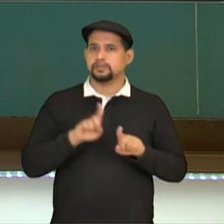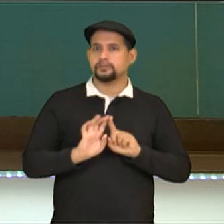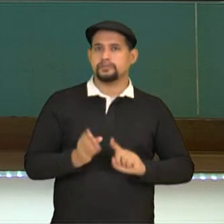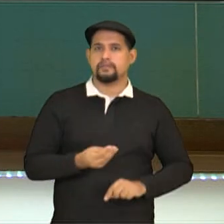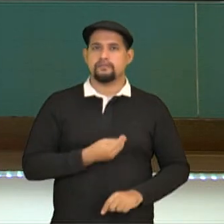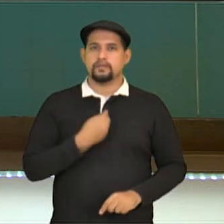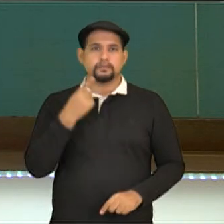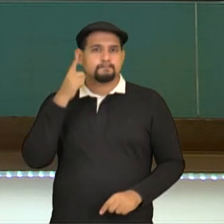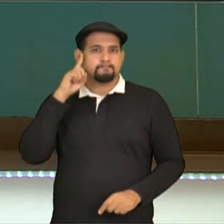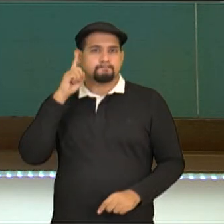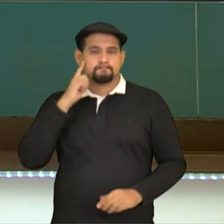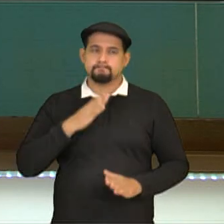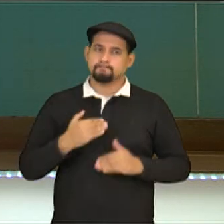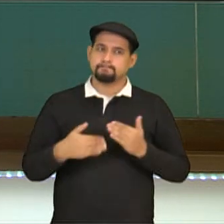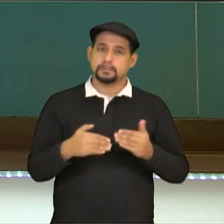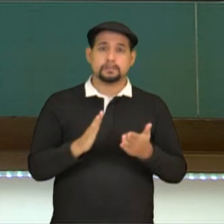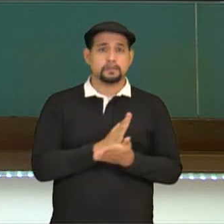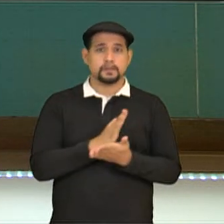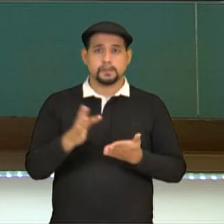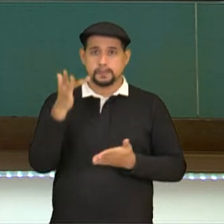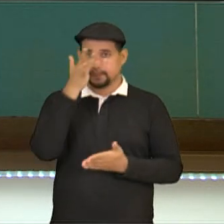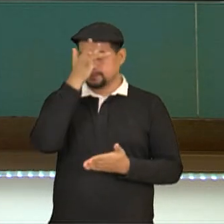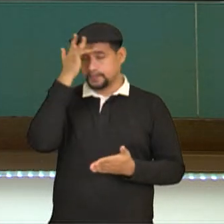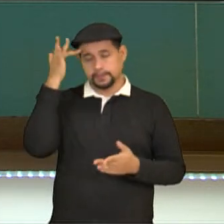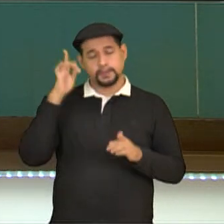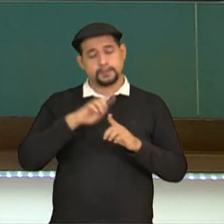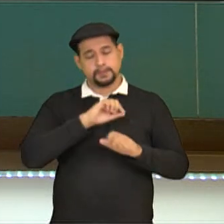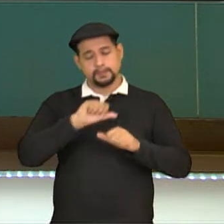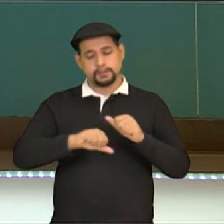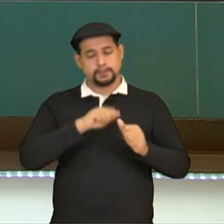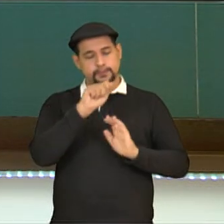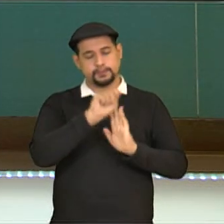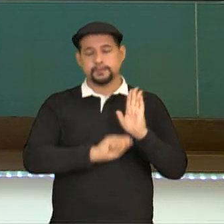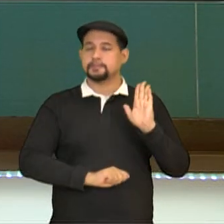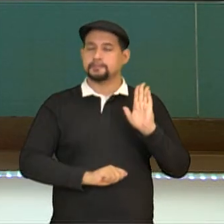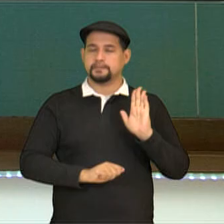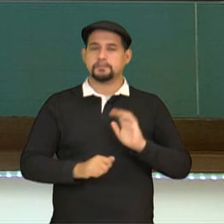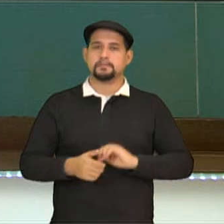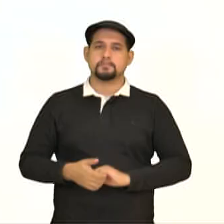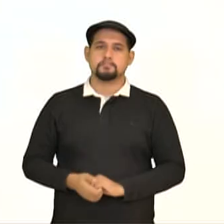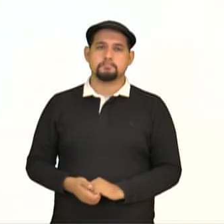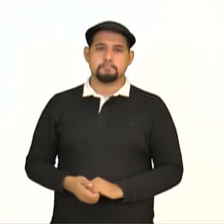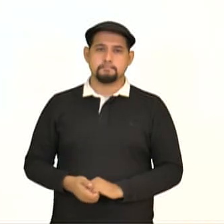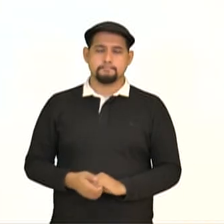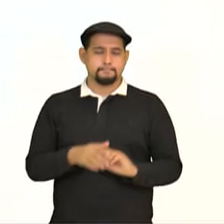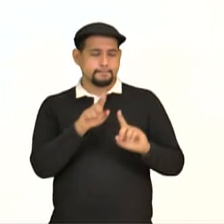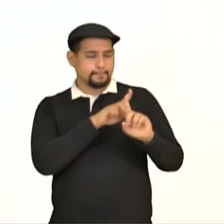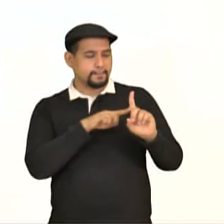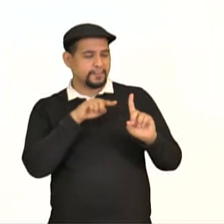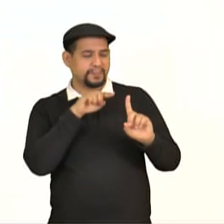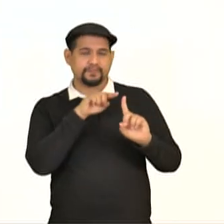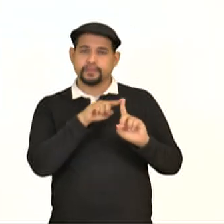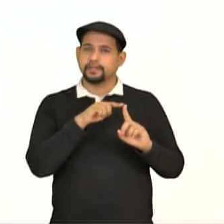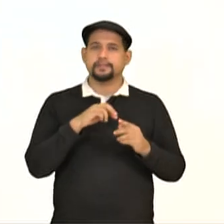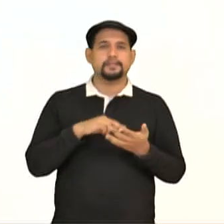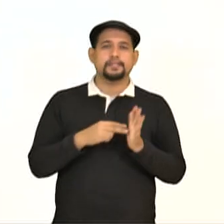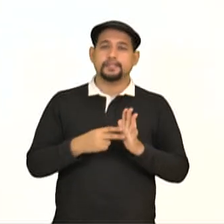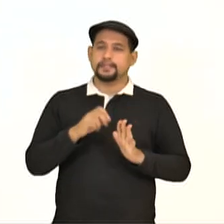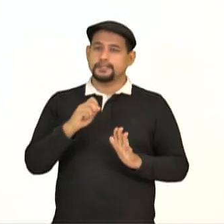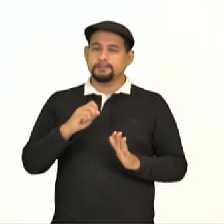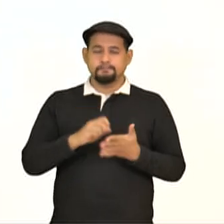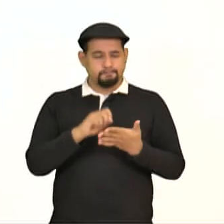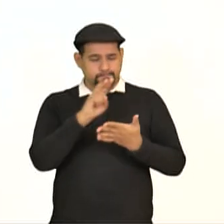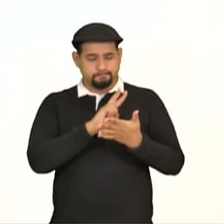vivenciado no dia a dia por alguém e transformado num texto ficcional. Então, os objetivos da aula consistem em ler